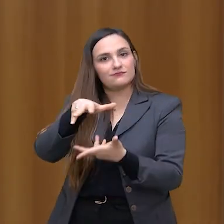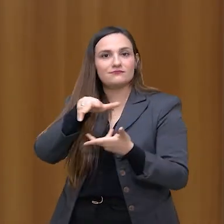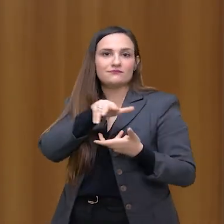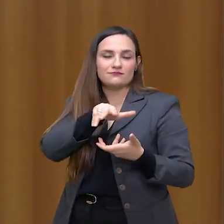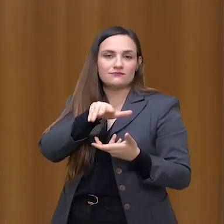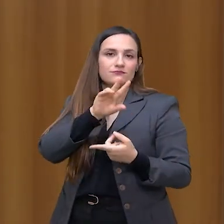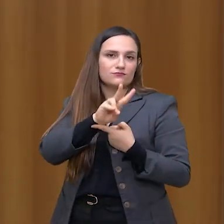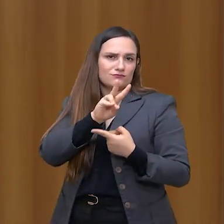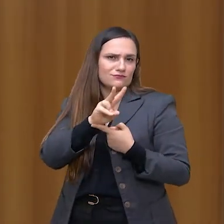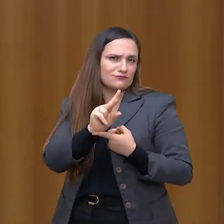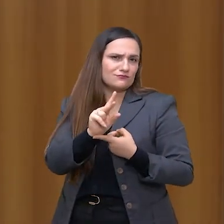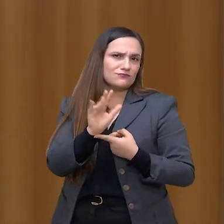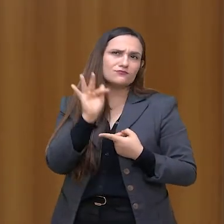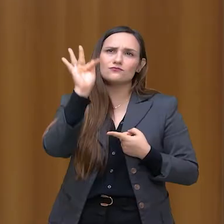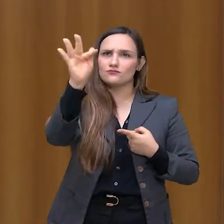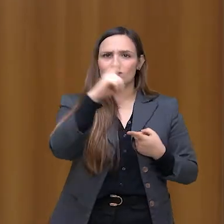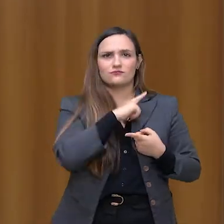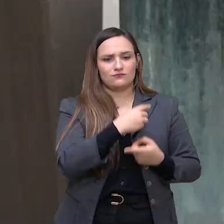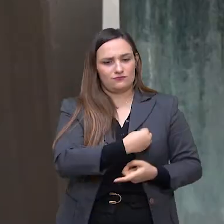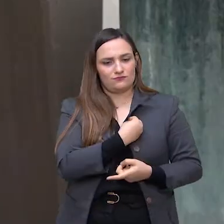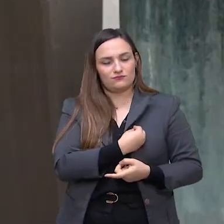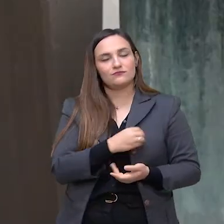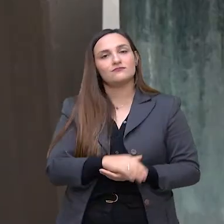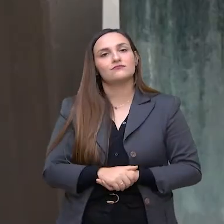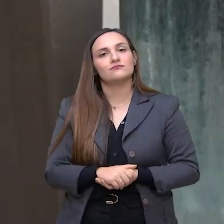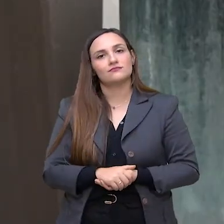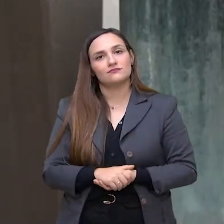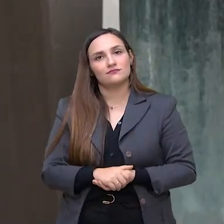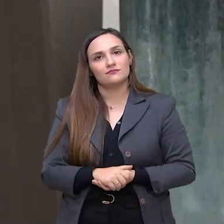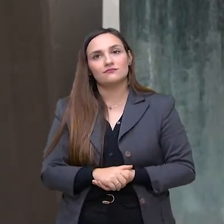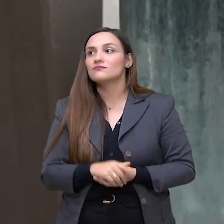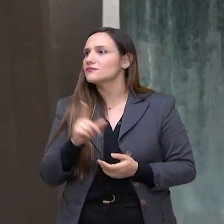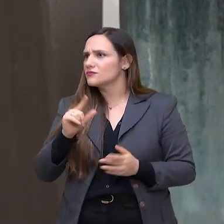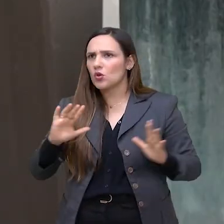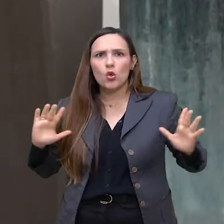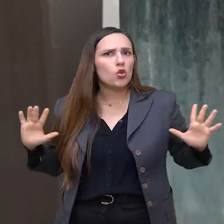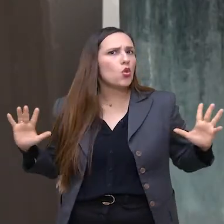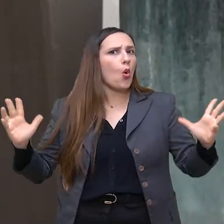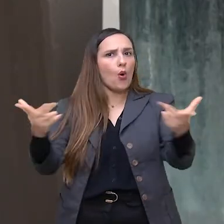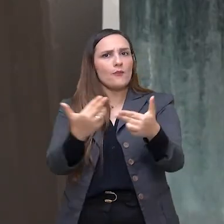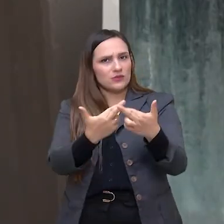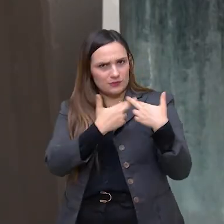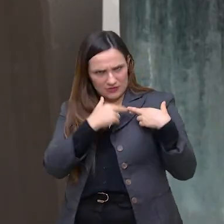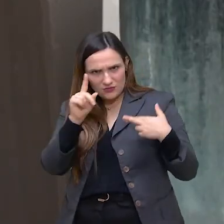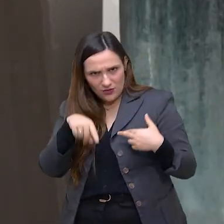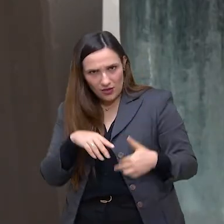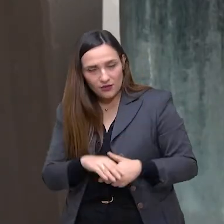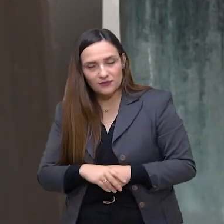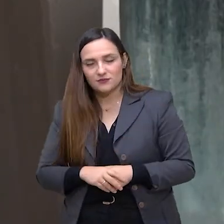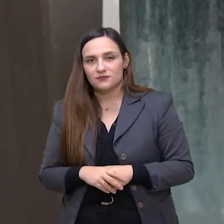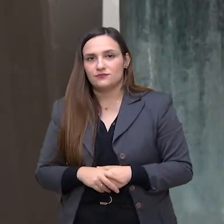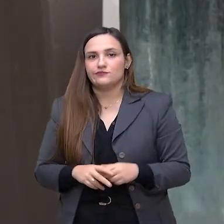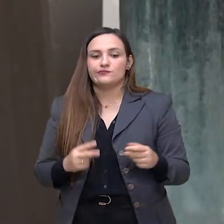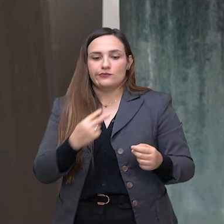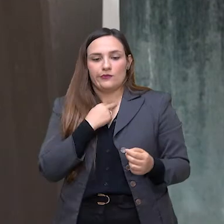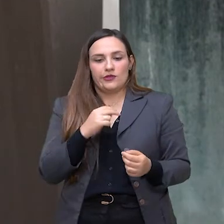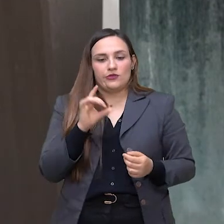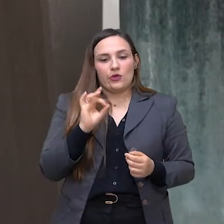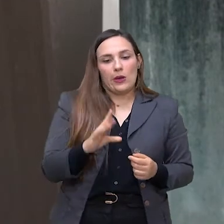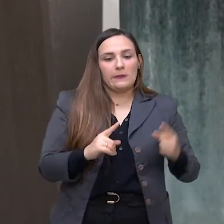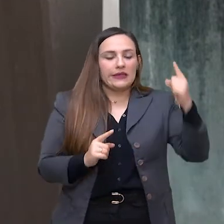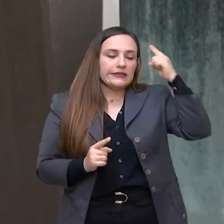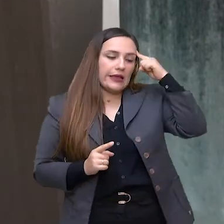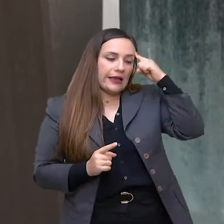na sustentabilidade como futuro. E é um caminho de todos, né, doutora? Não dá para